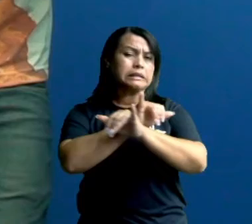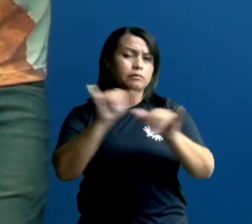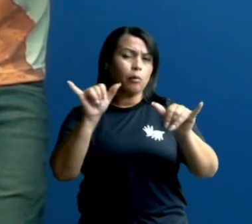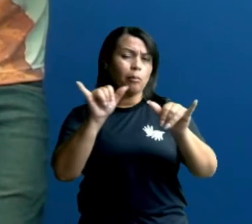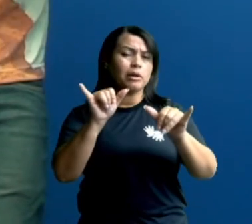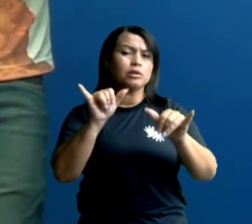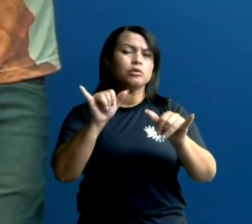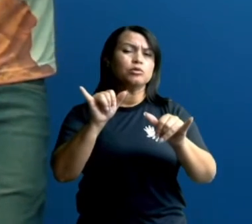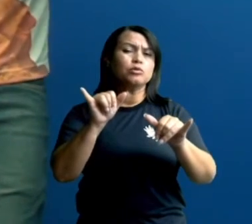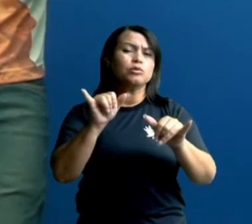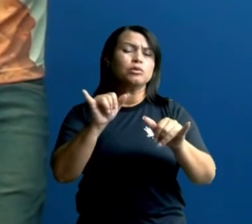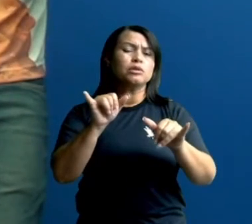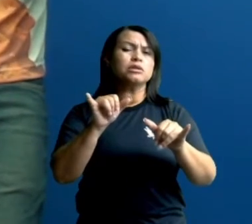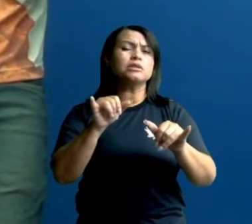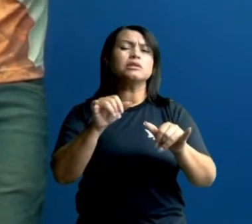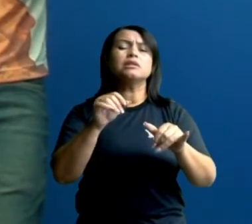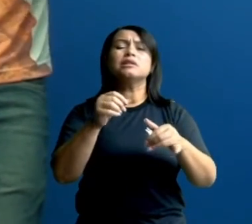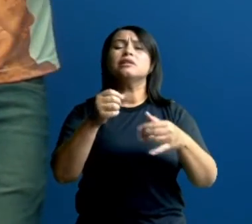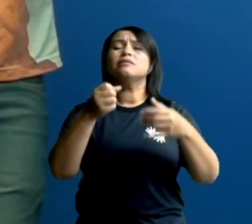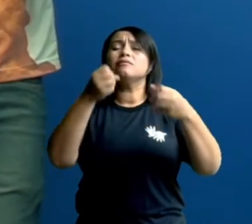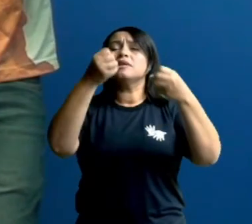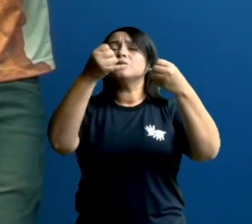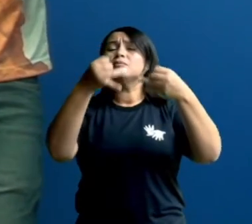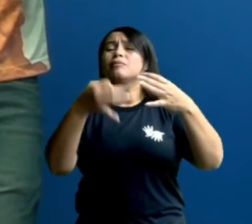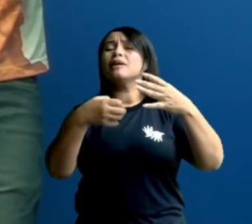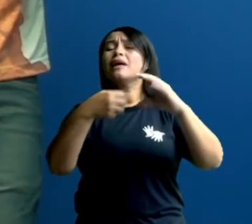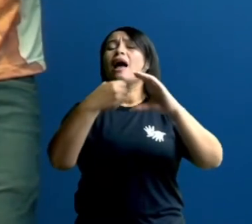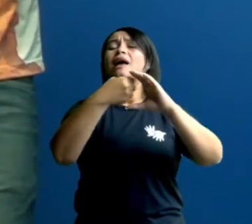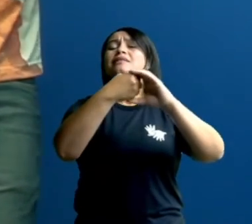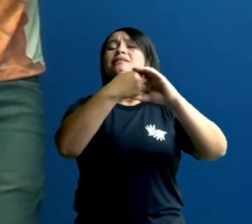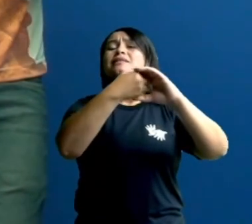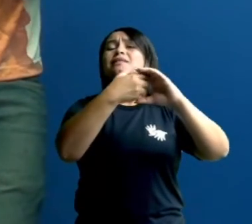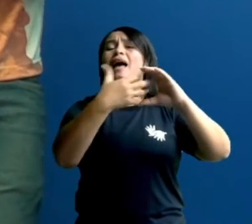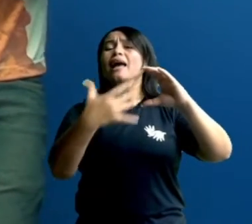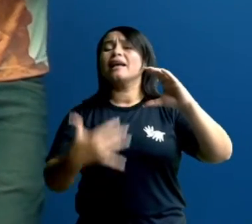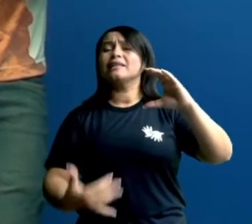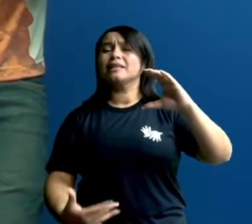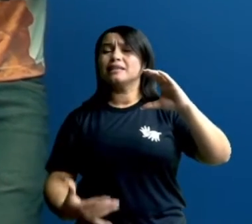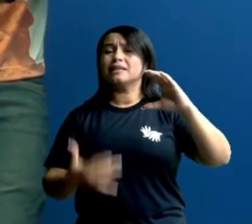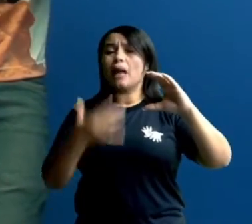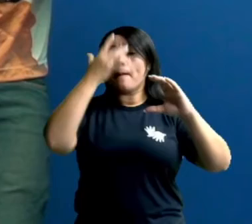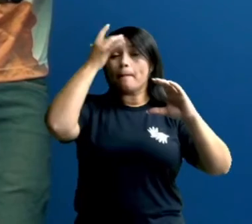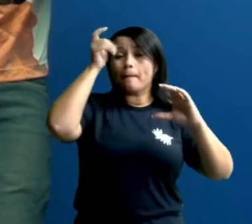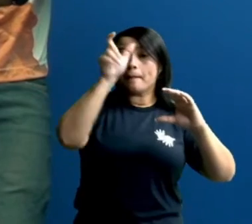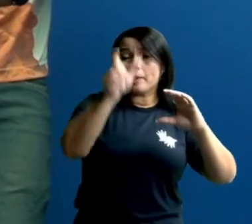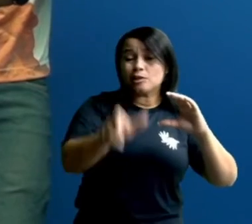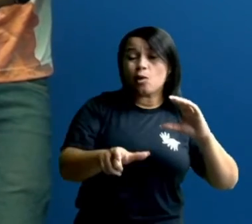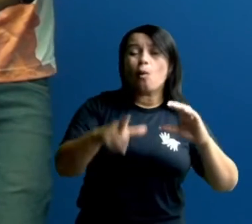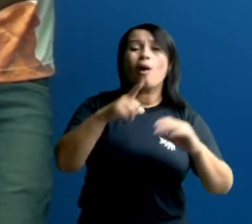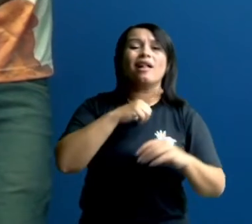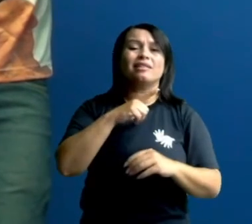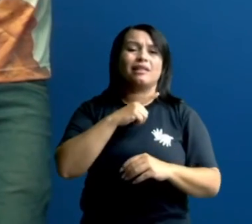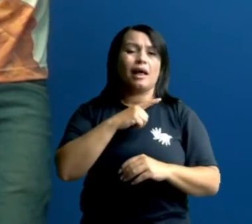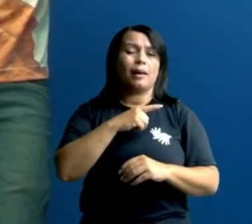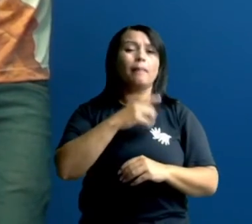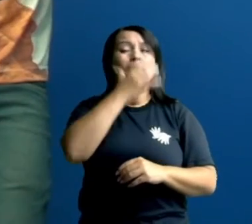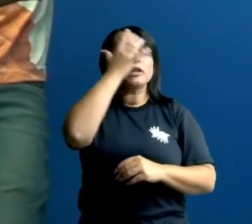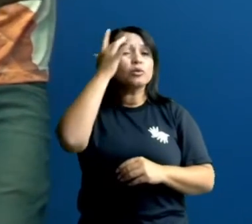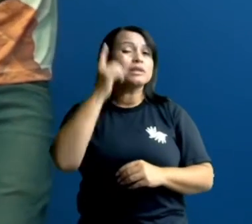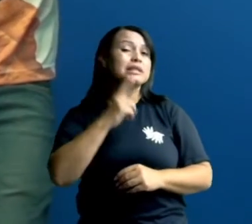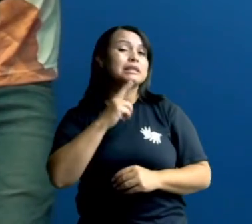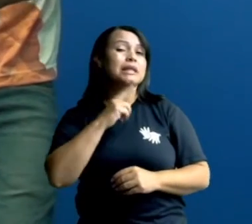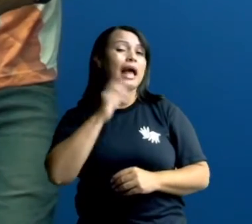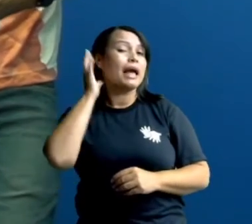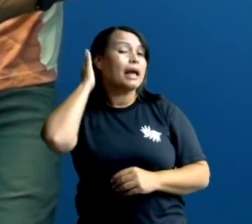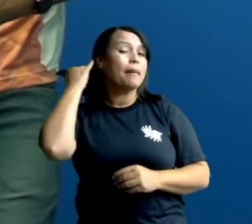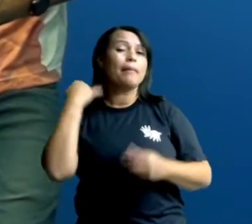que vão ditar as características que determinadas pessoas vão apresentar. Pessoas que possuem